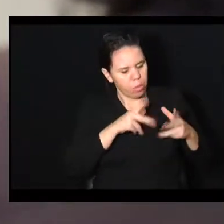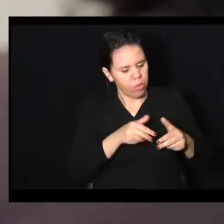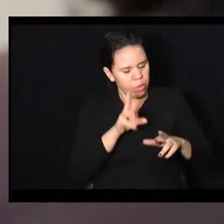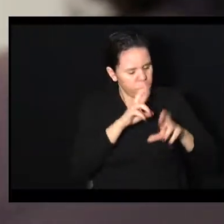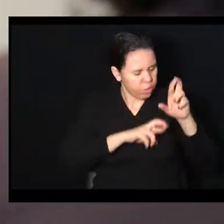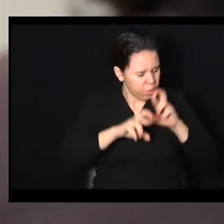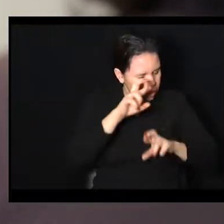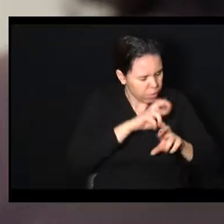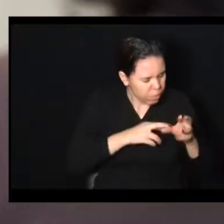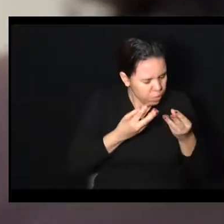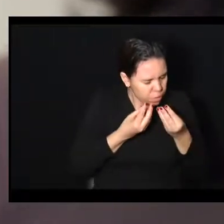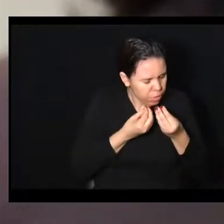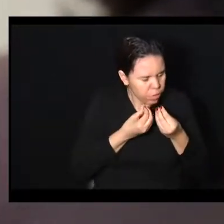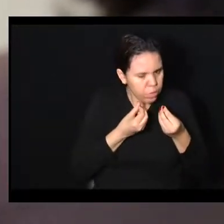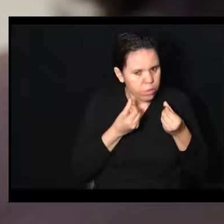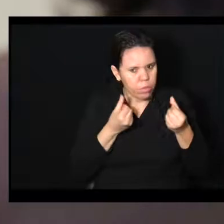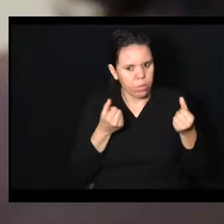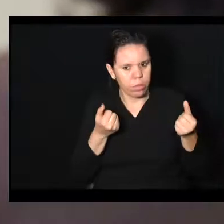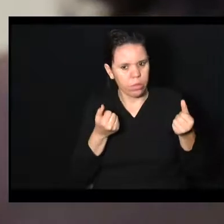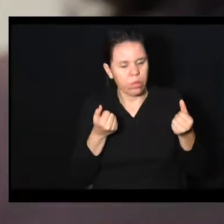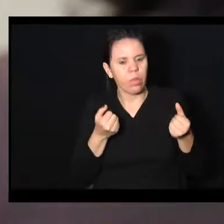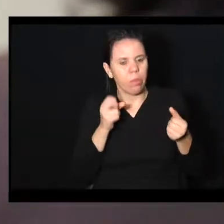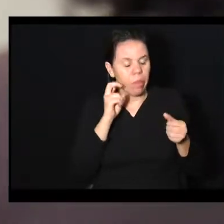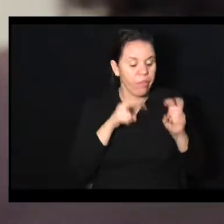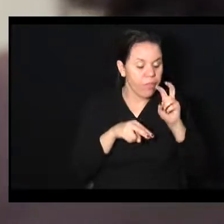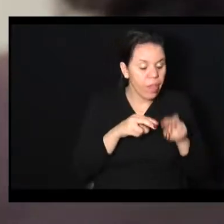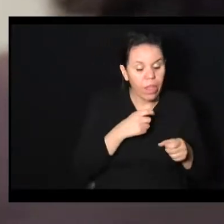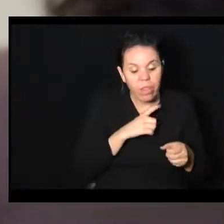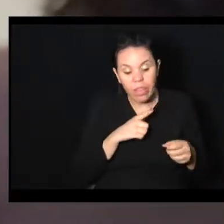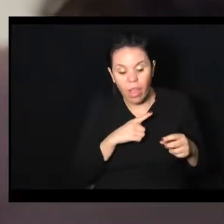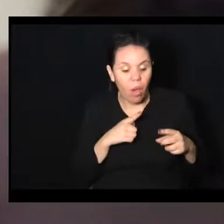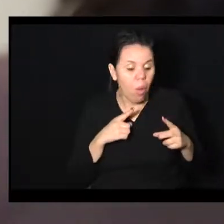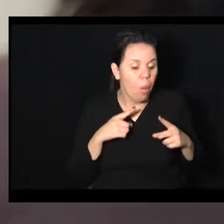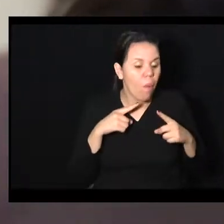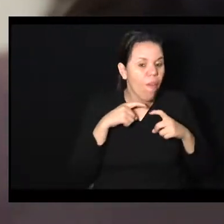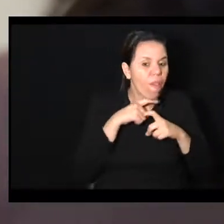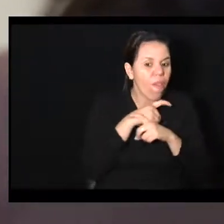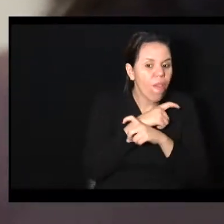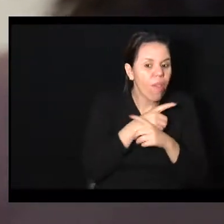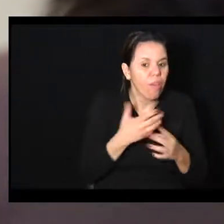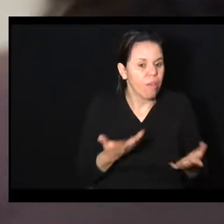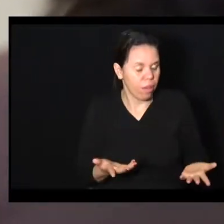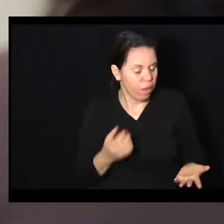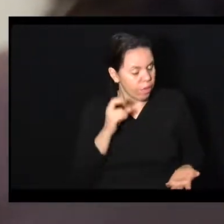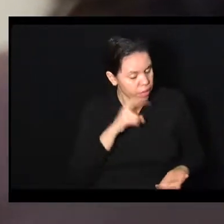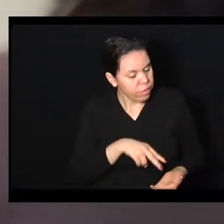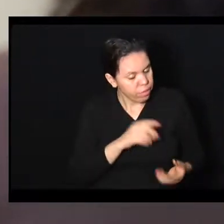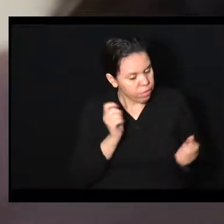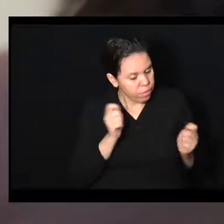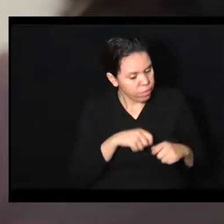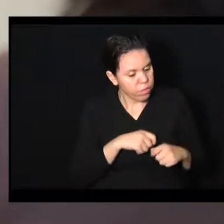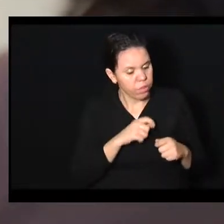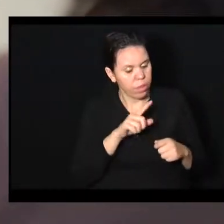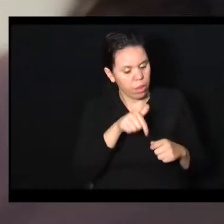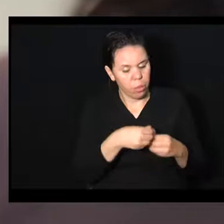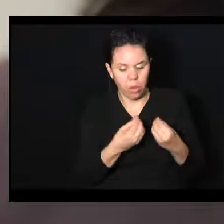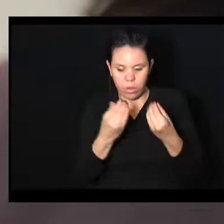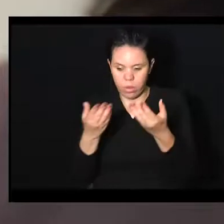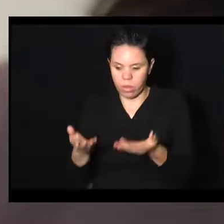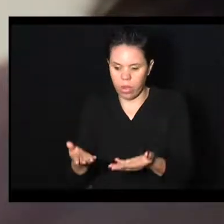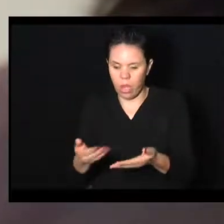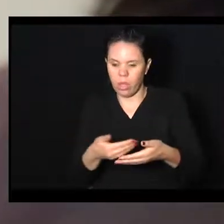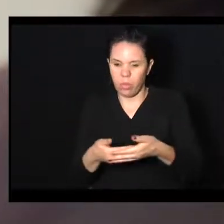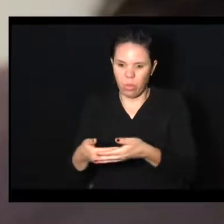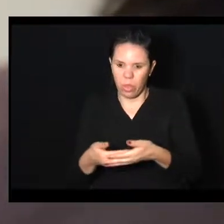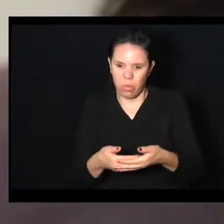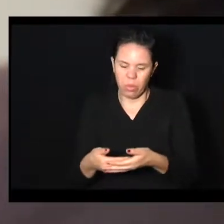de qualidade, né, de microbiológica desse leite, para que esse leite seja entregue para os bebês prematuros